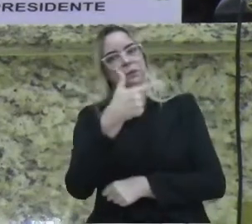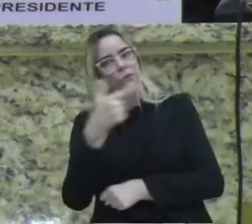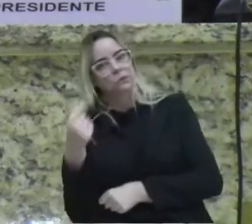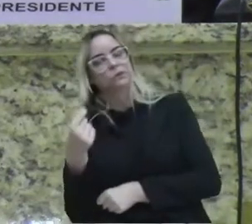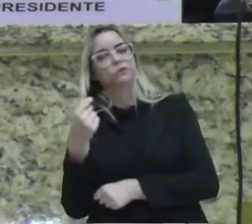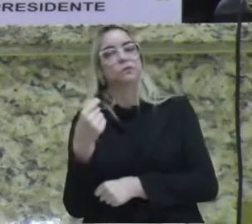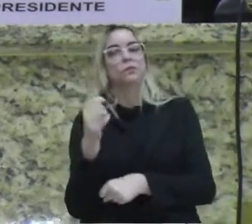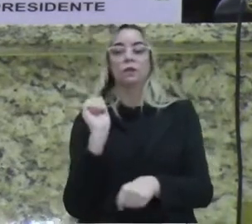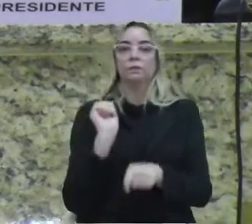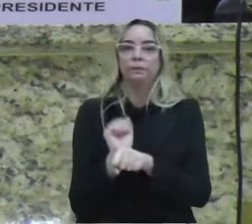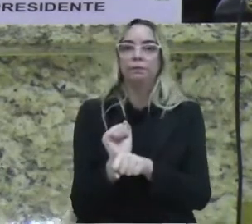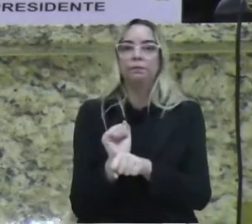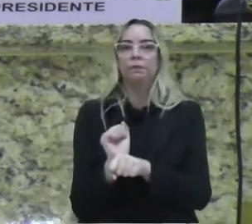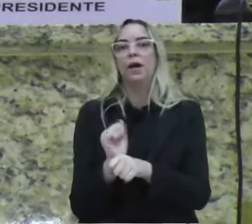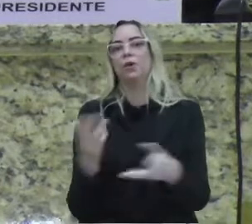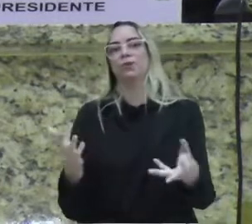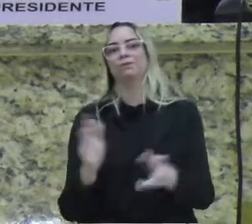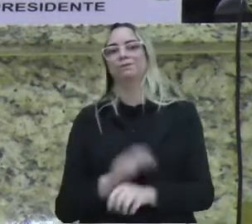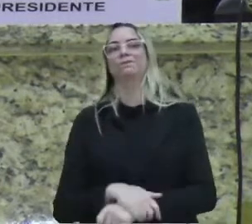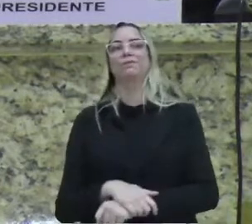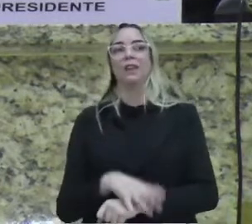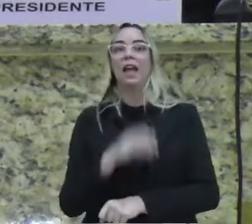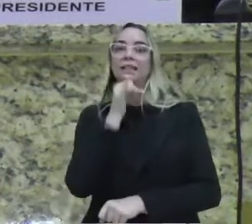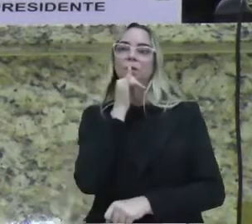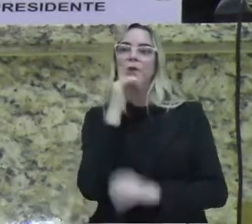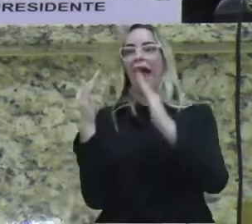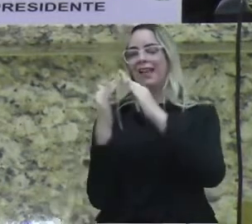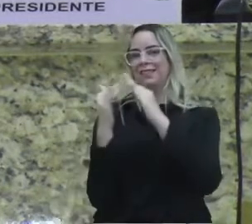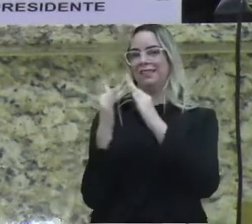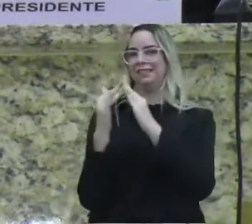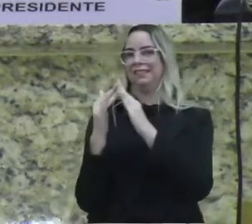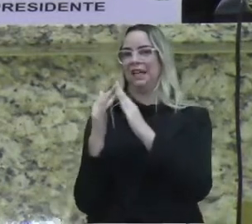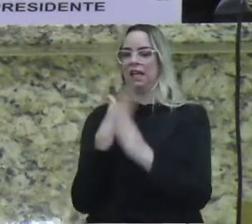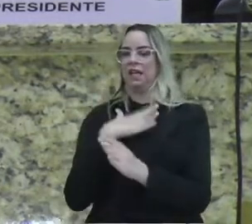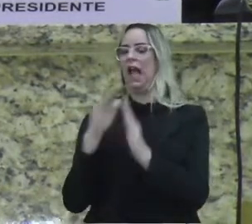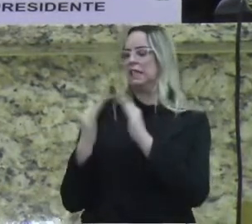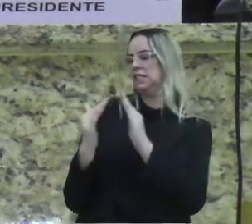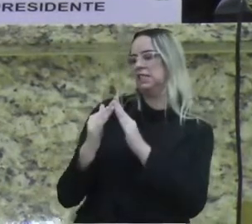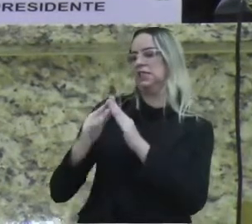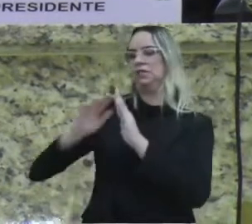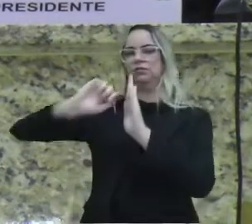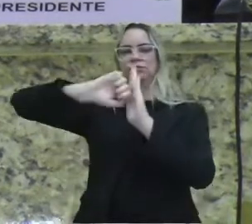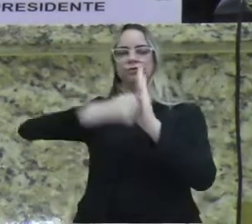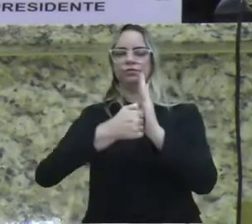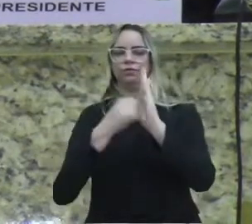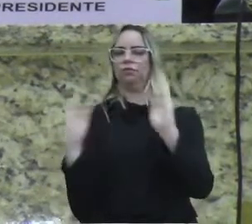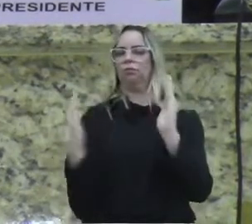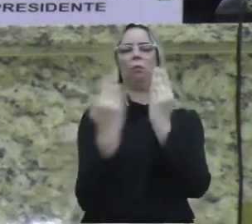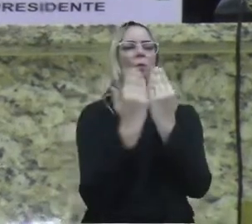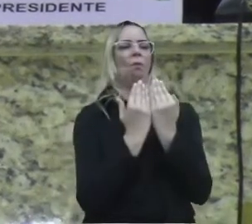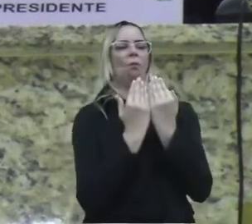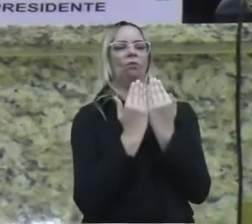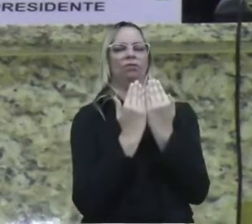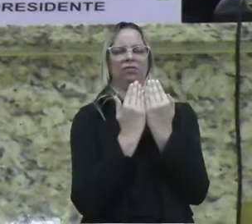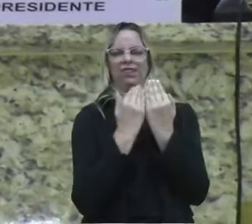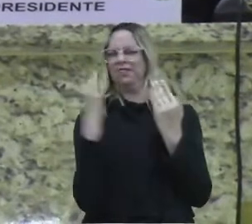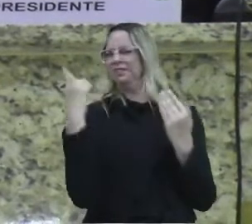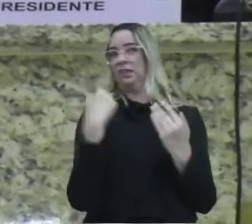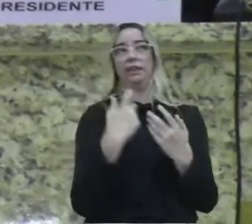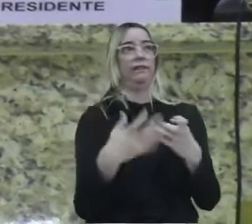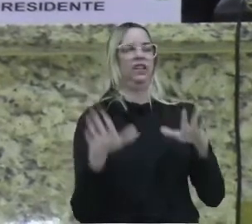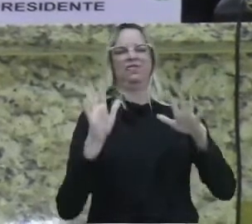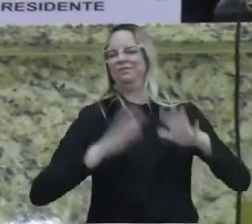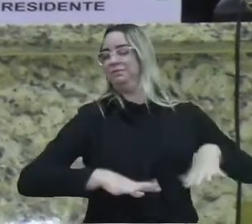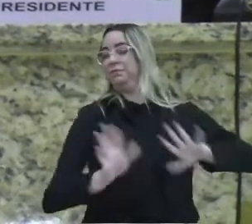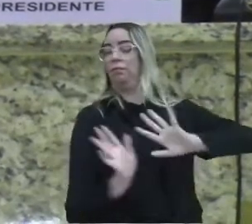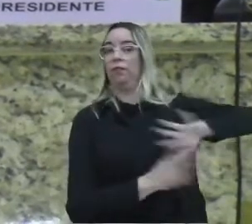tudo. A gente tira por uma casa. Se você fecha uma casa durante um ano, quando você retorna, ela está toda deteriorada. E assim, grande